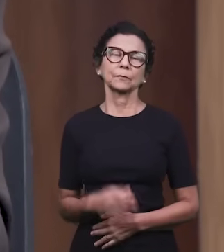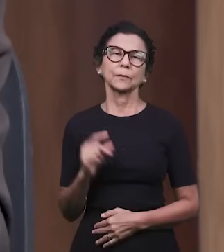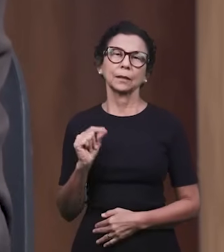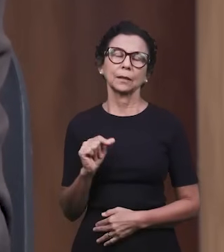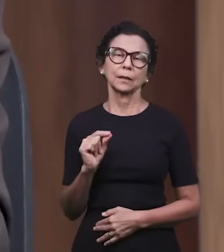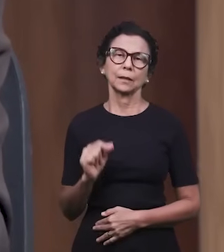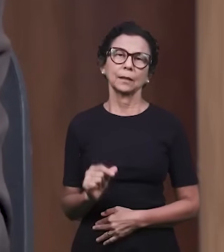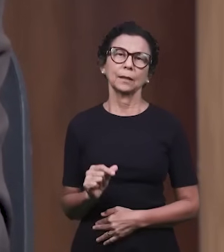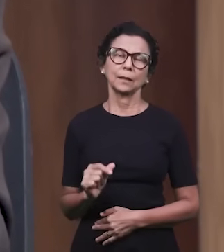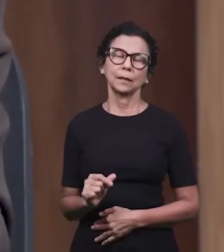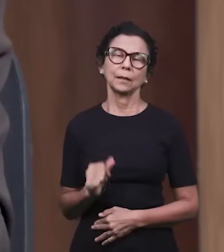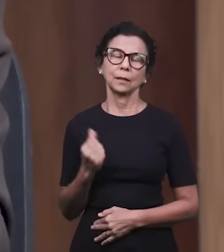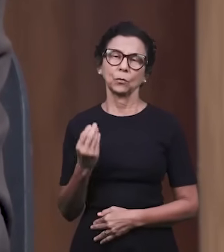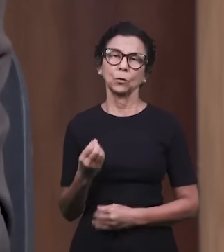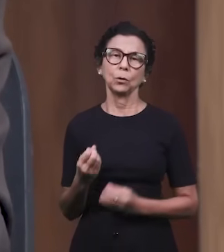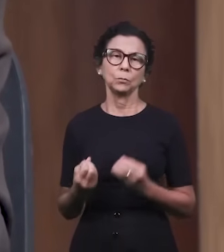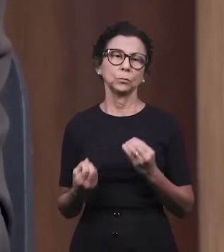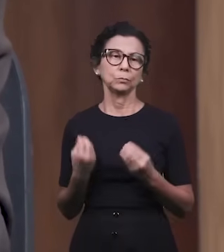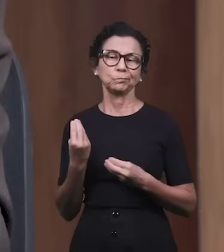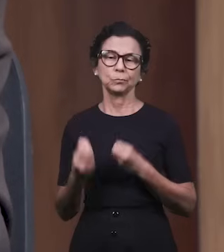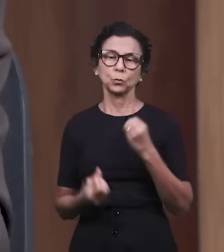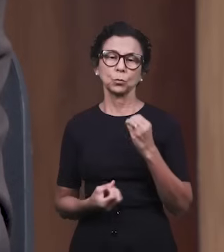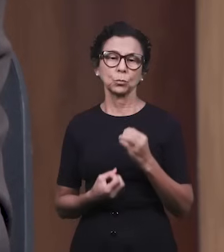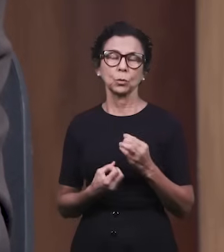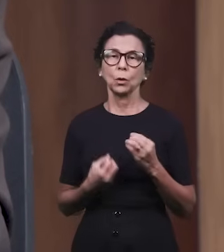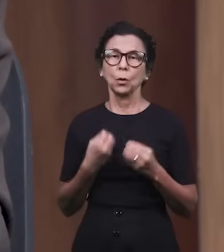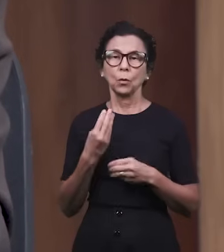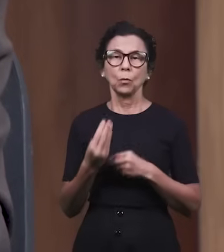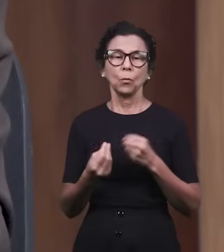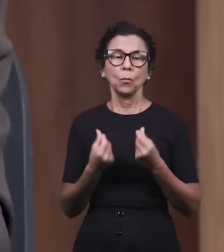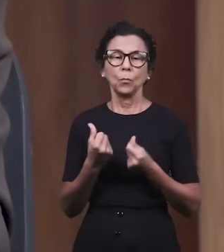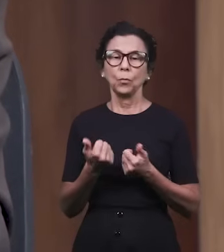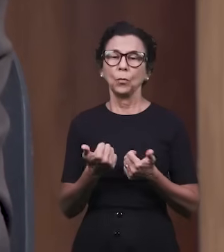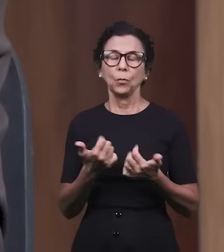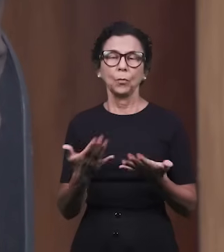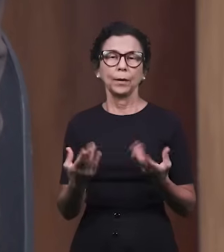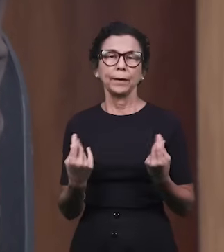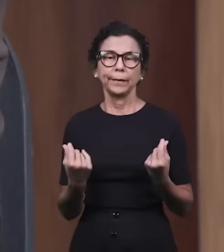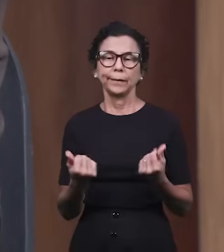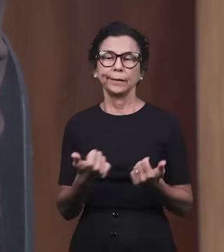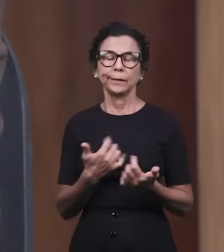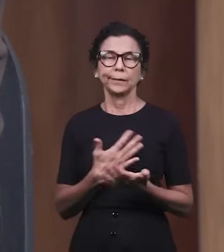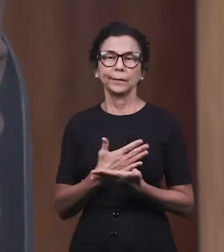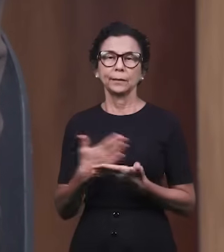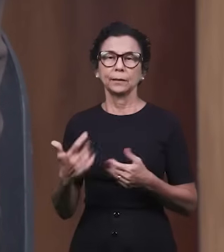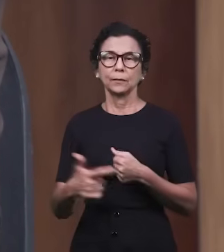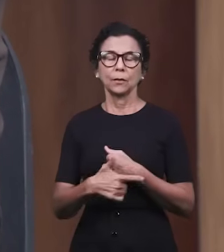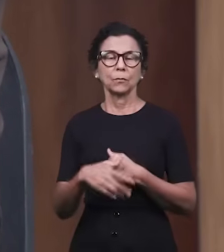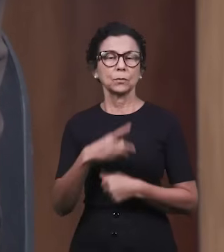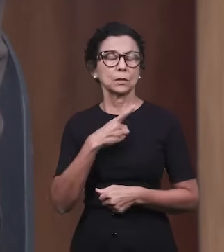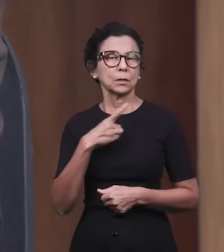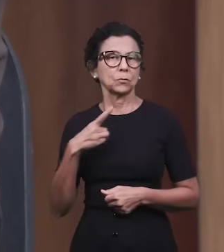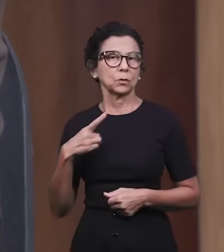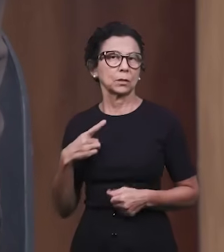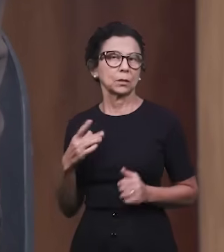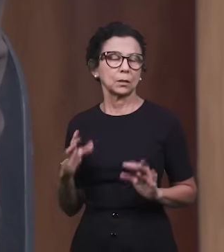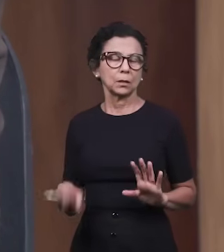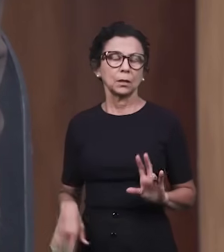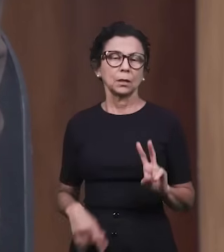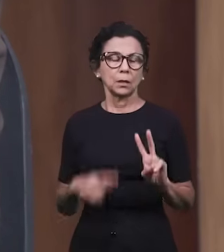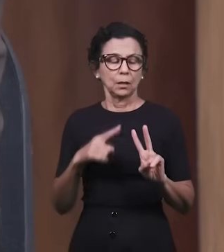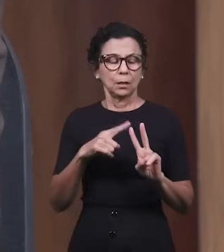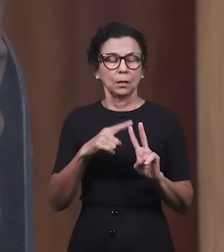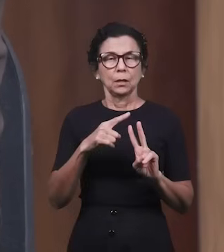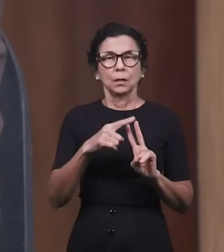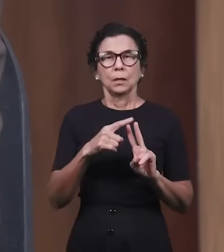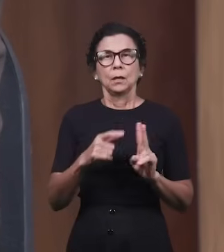se originou o diaconato. Exatamente. Né? Como, por exemplo, existiram dois quesitos que